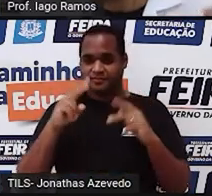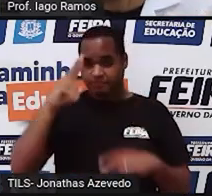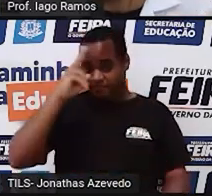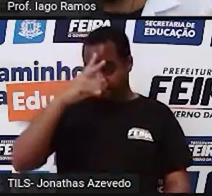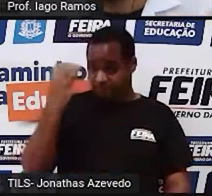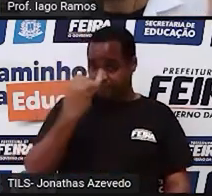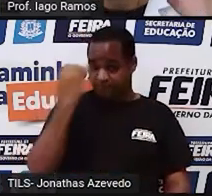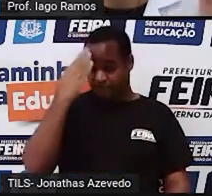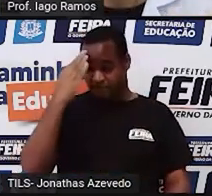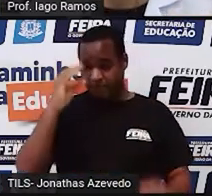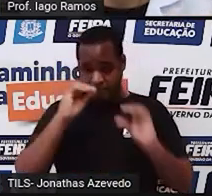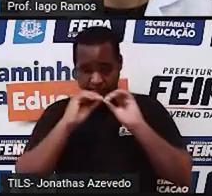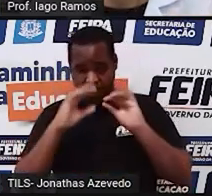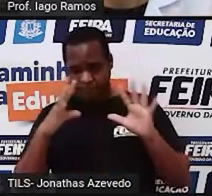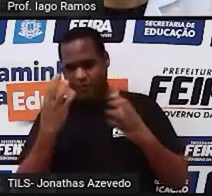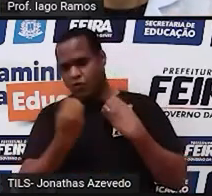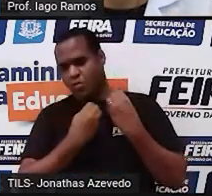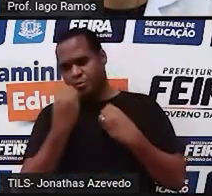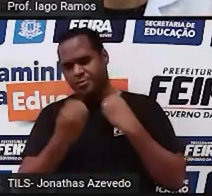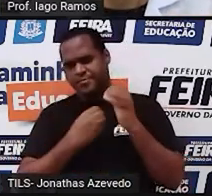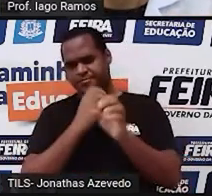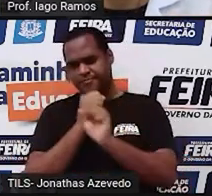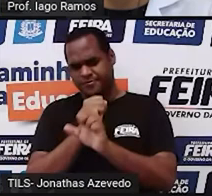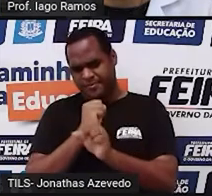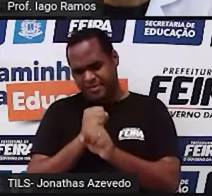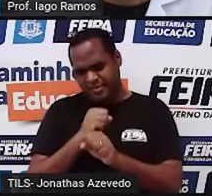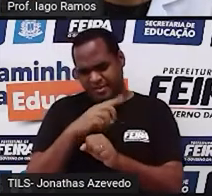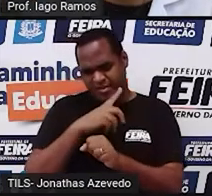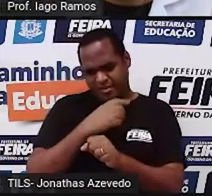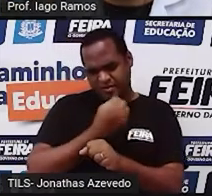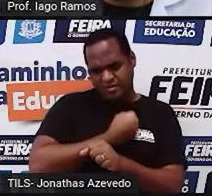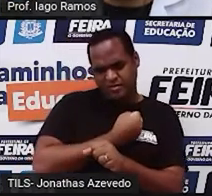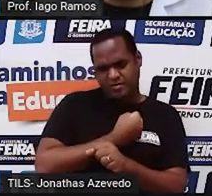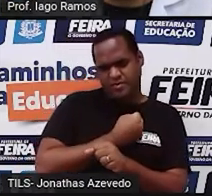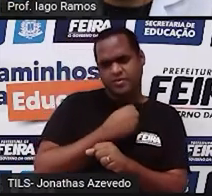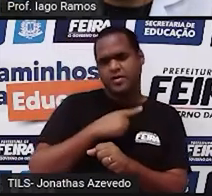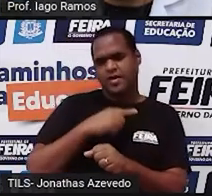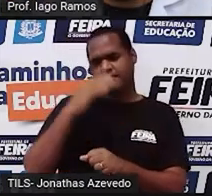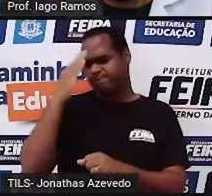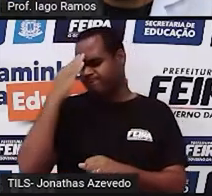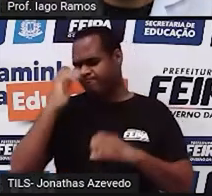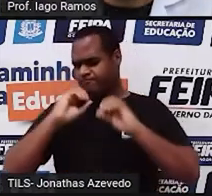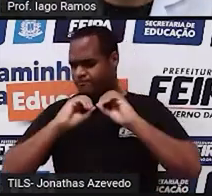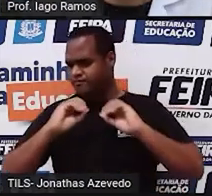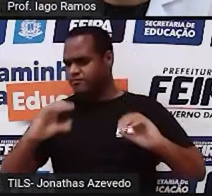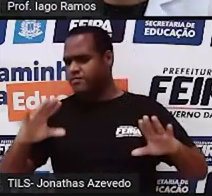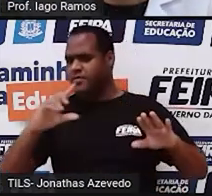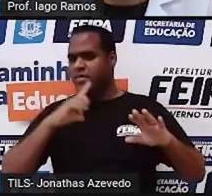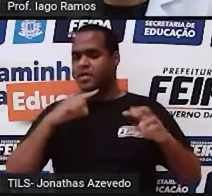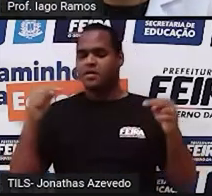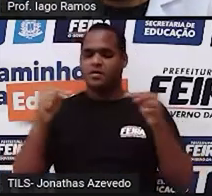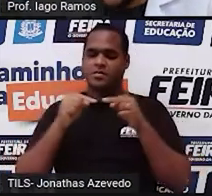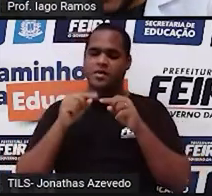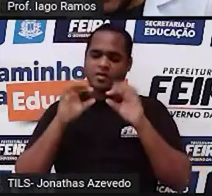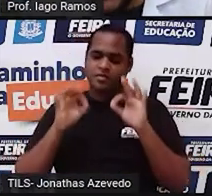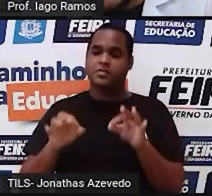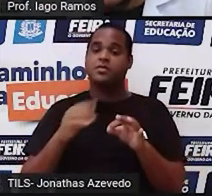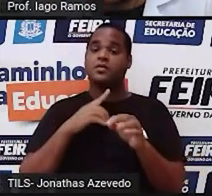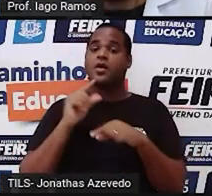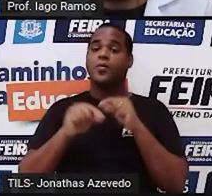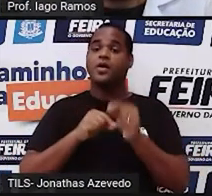lembrou entendeu Como é que tá oco a raiz quadrada de número pegou a visão aí no que são números quadrados